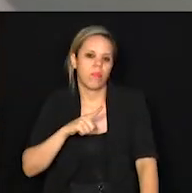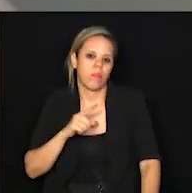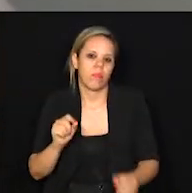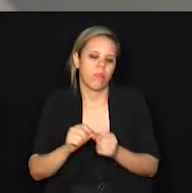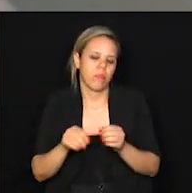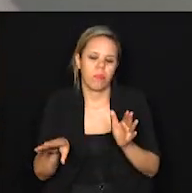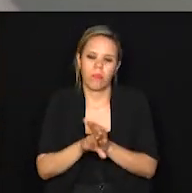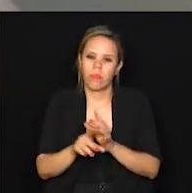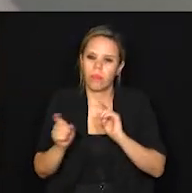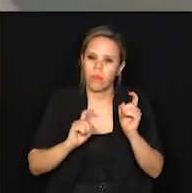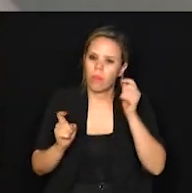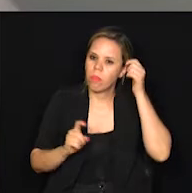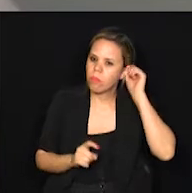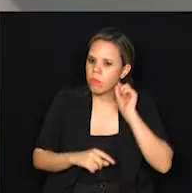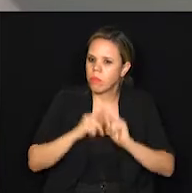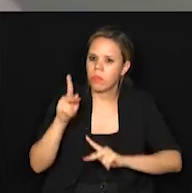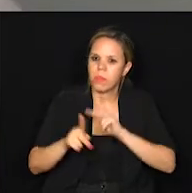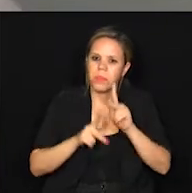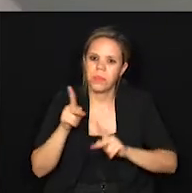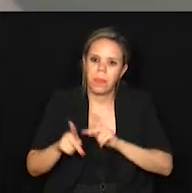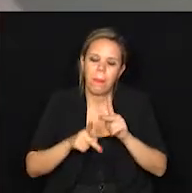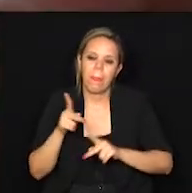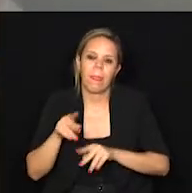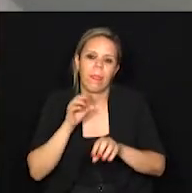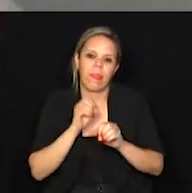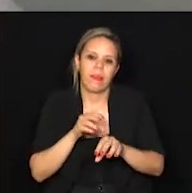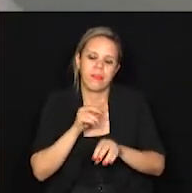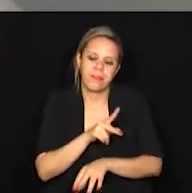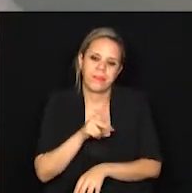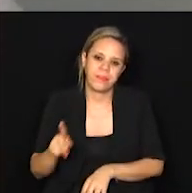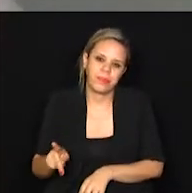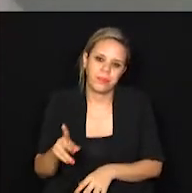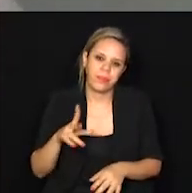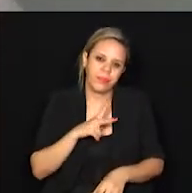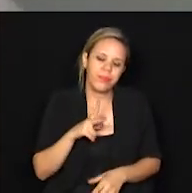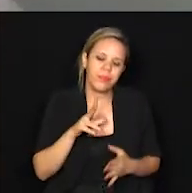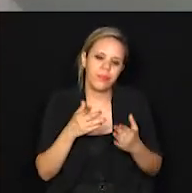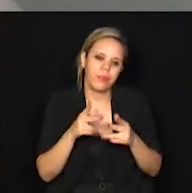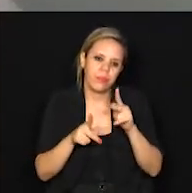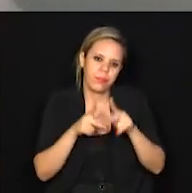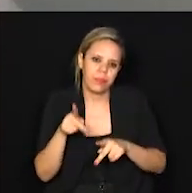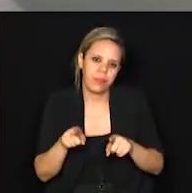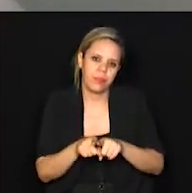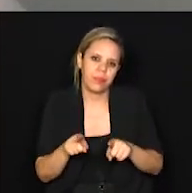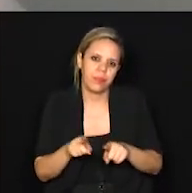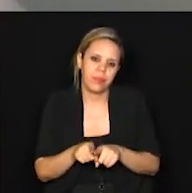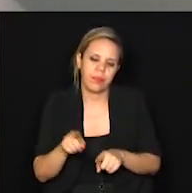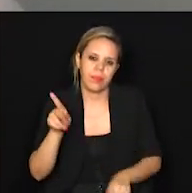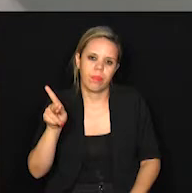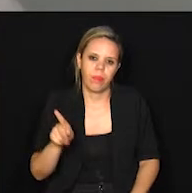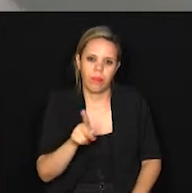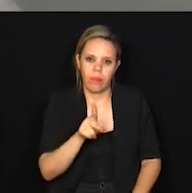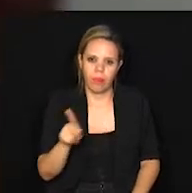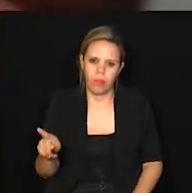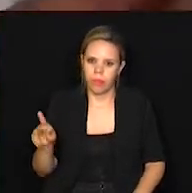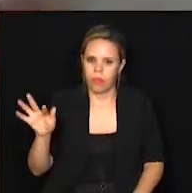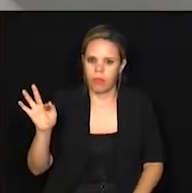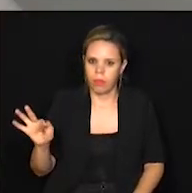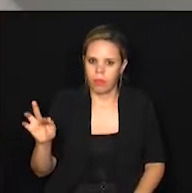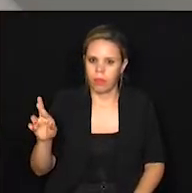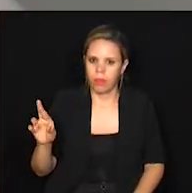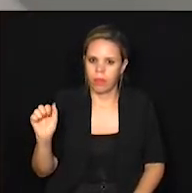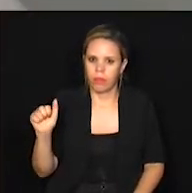aqui essa nossa escuta social. Então, eu queria passar a palavra para o Ailton, agradecendo a presença aí do Ailton Júnior, que representa